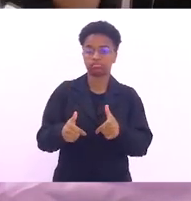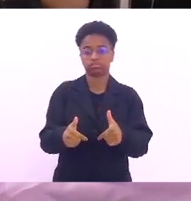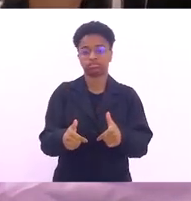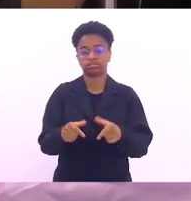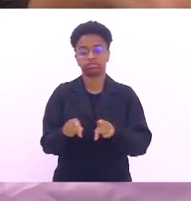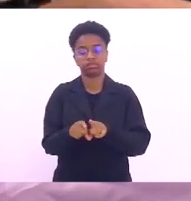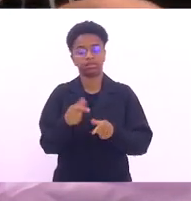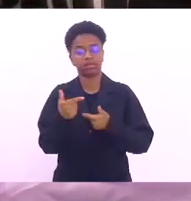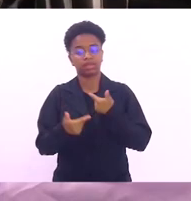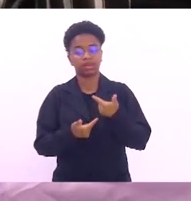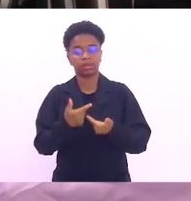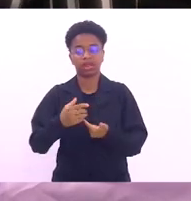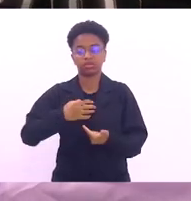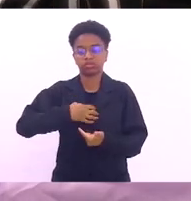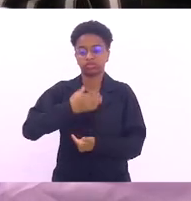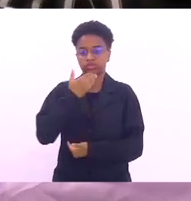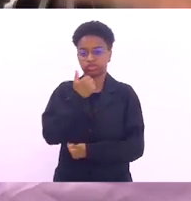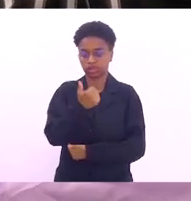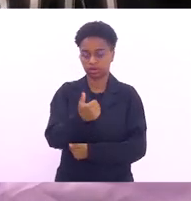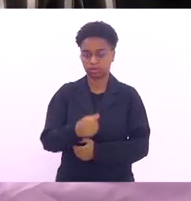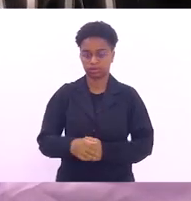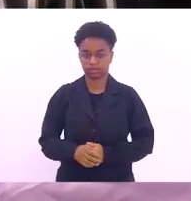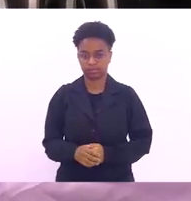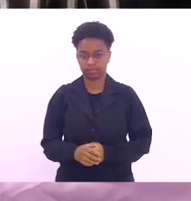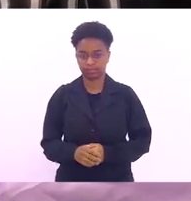trabalhar da melhor forma